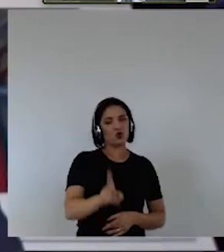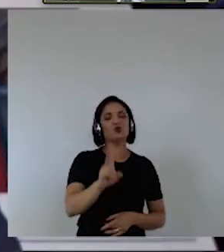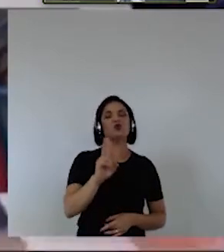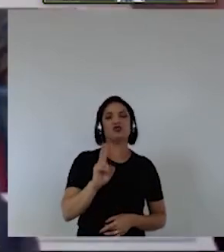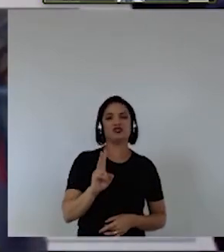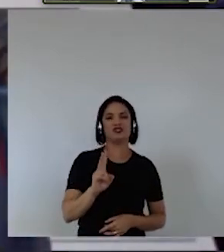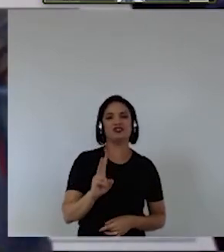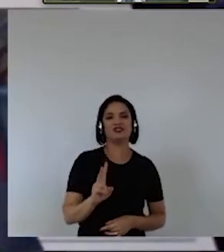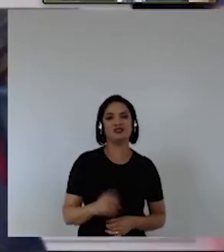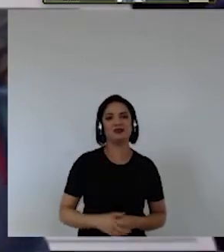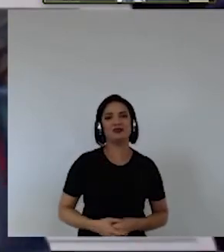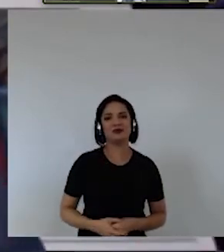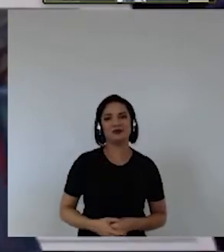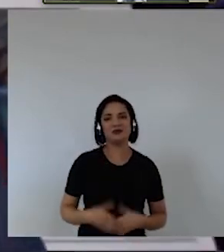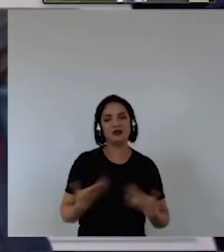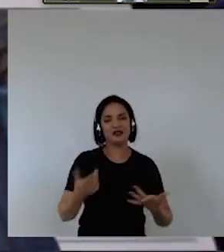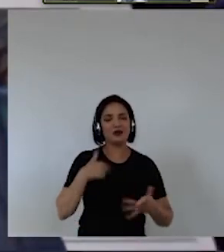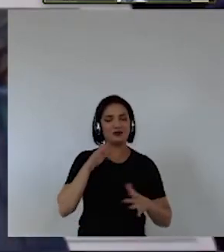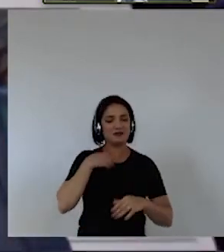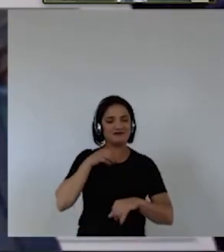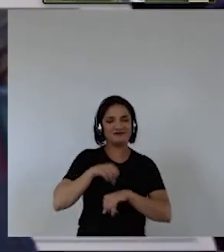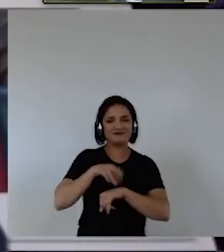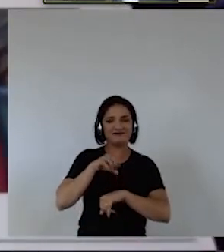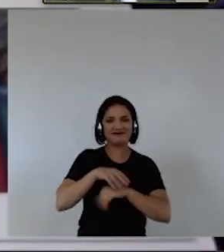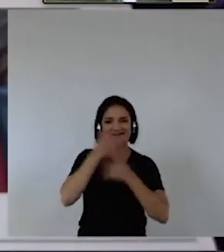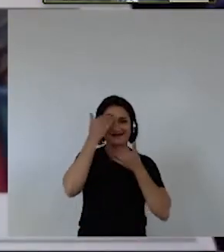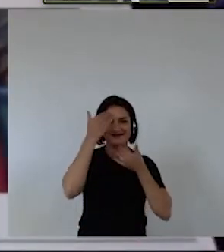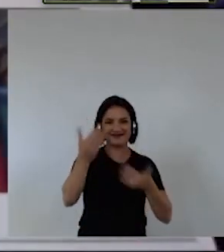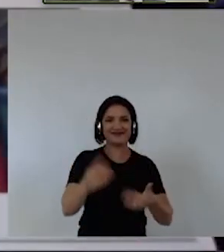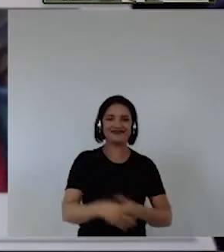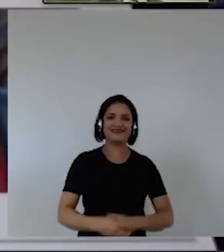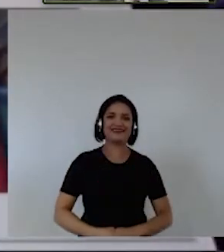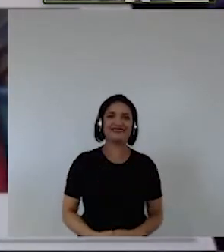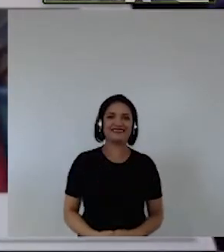as minhas, e vozes e rostos melhores do que os meus. Muito obrigado.